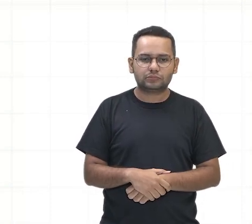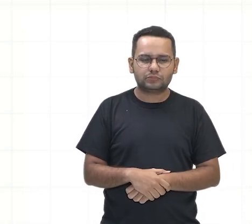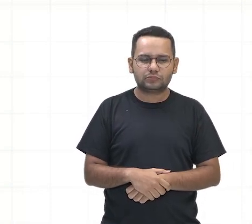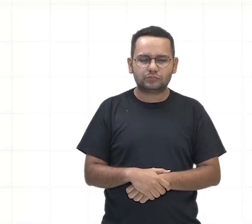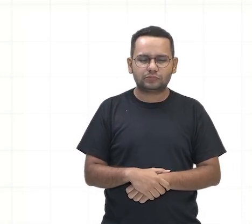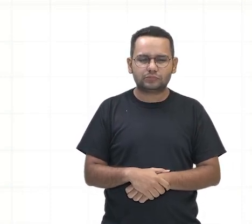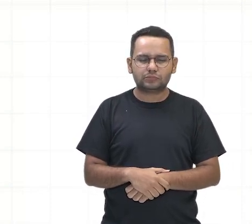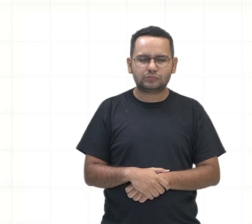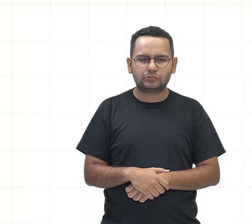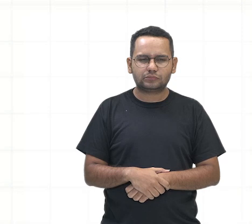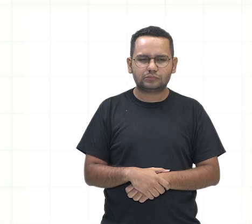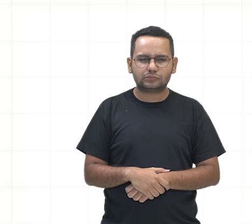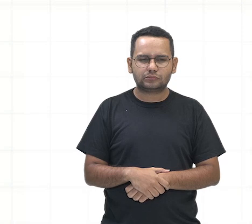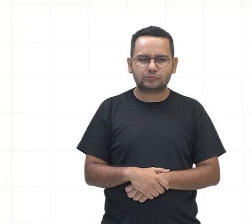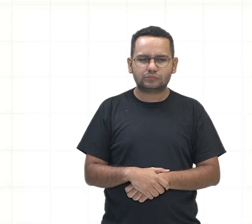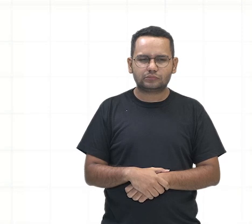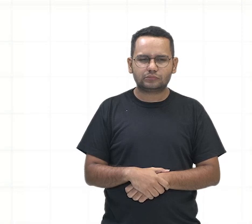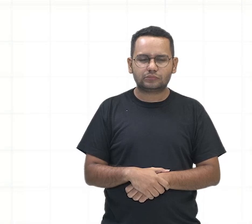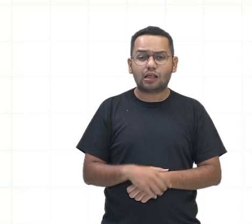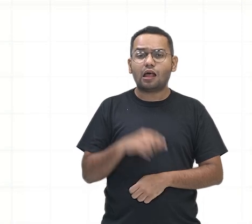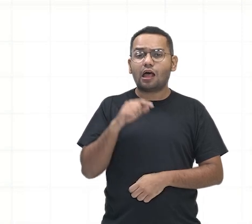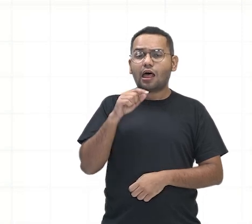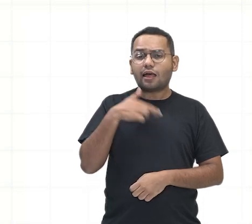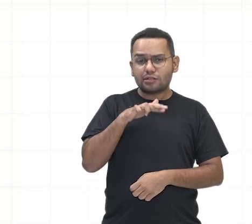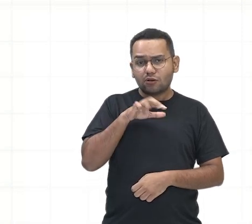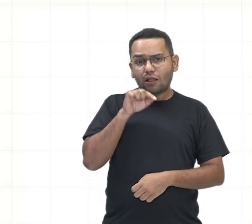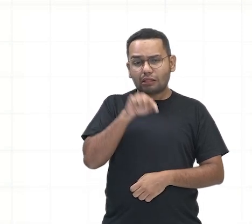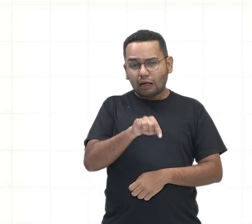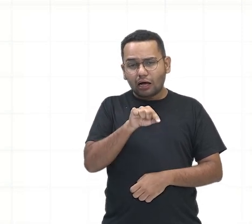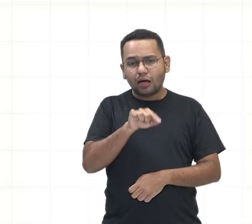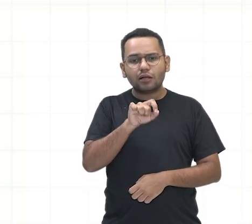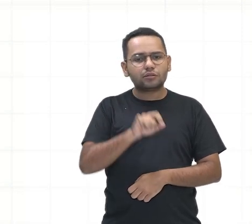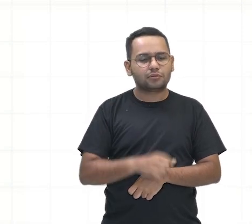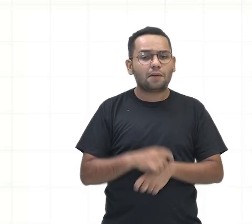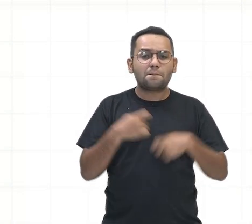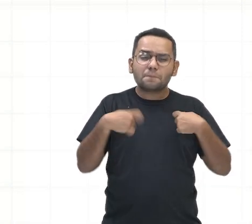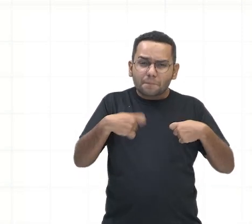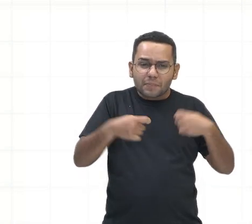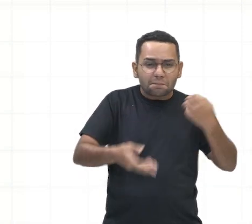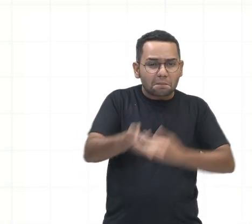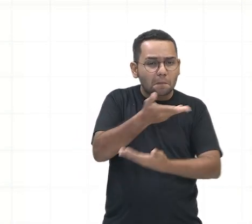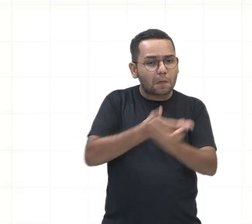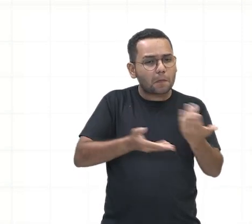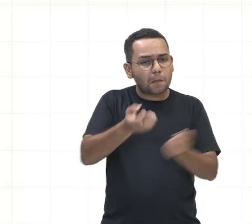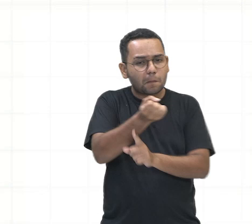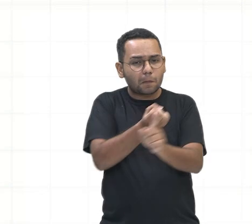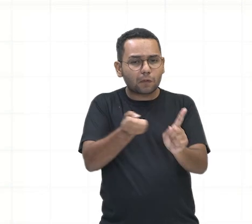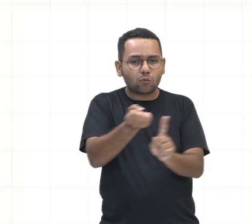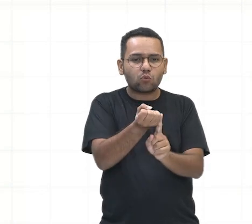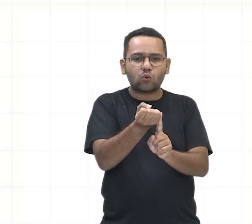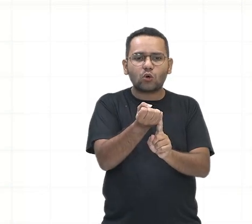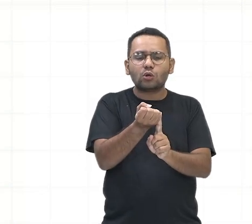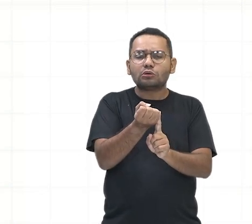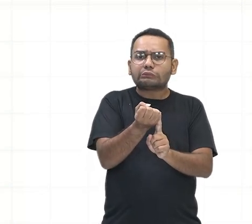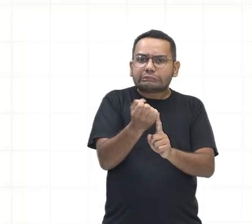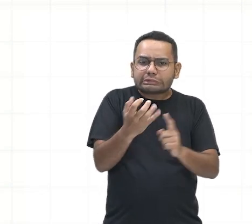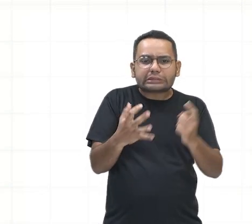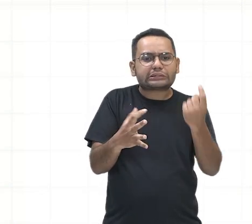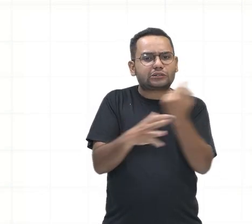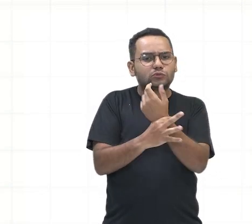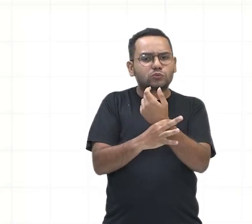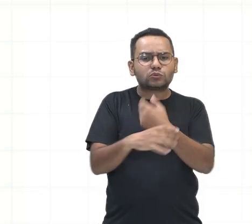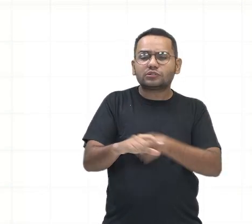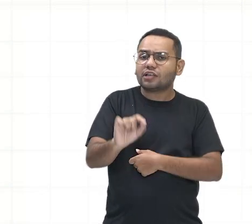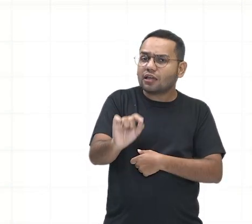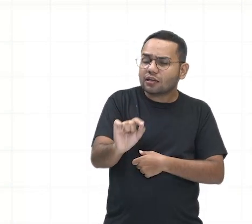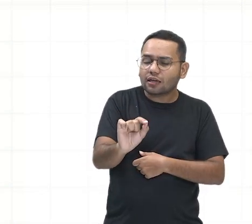social, principalmente ancorada na confiança e na verdade. Por mais que essa verdade